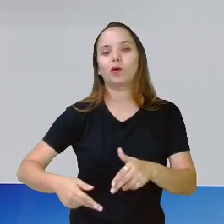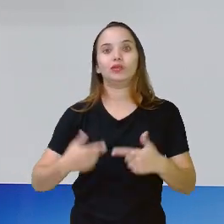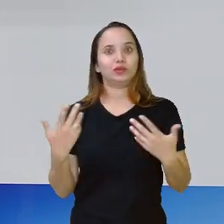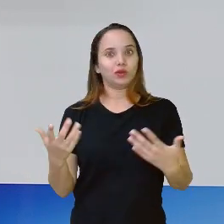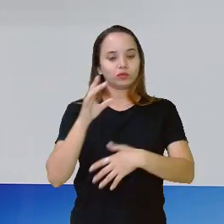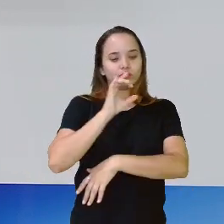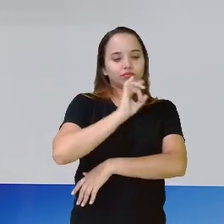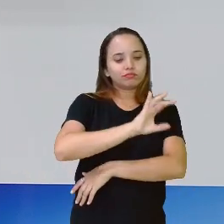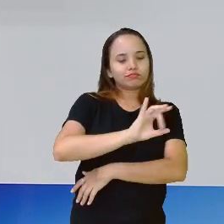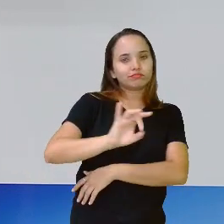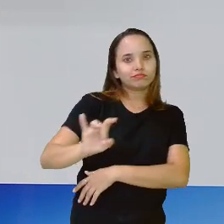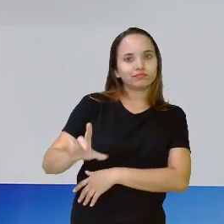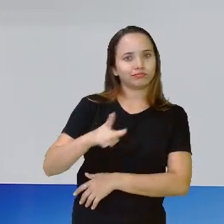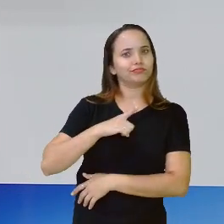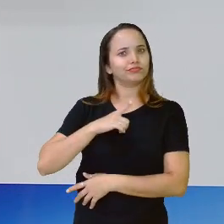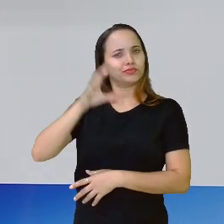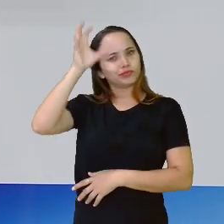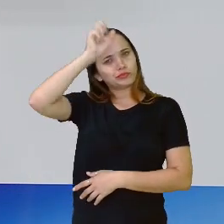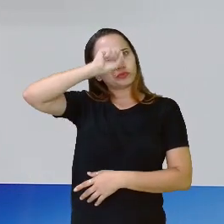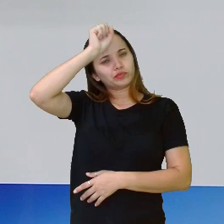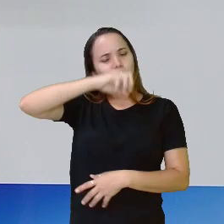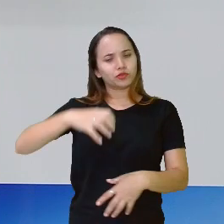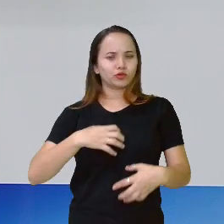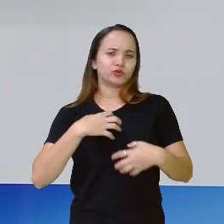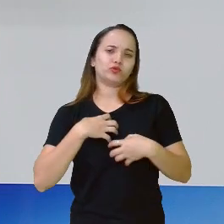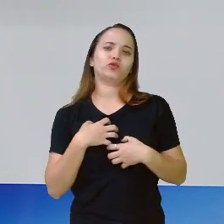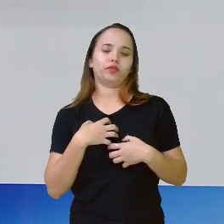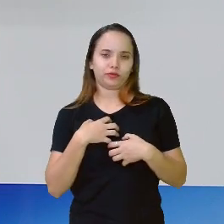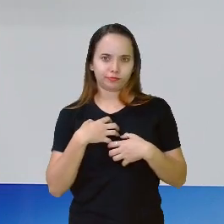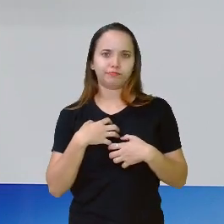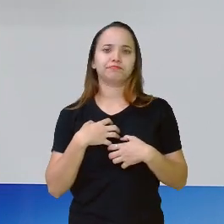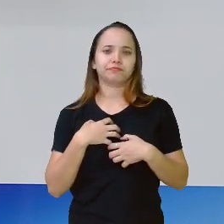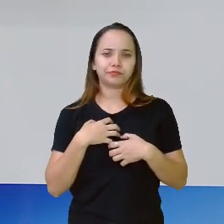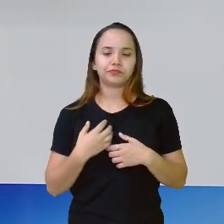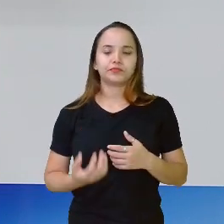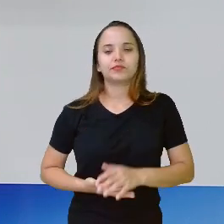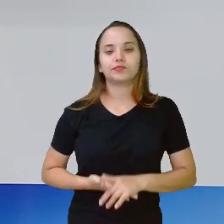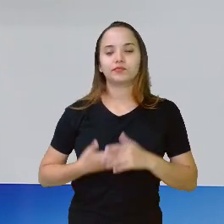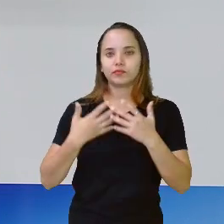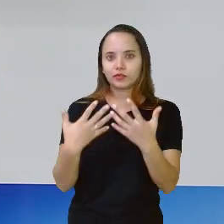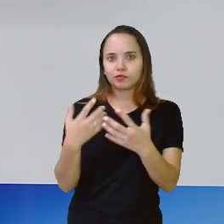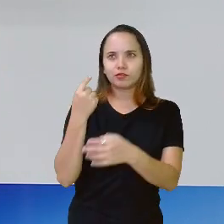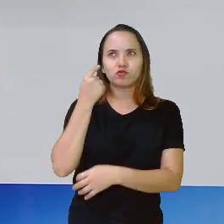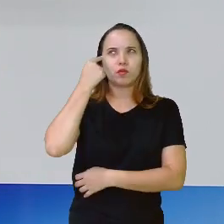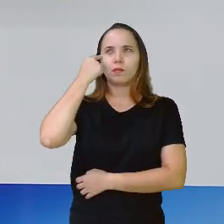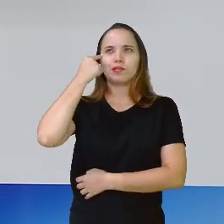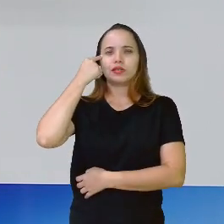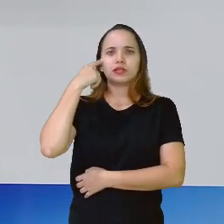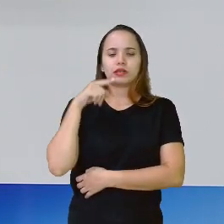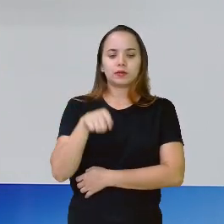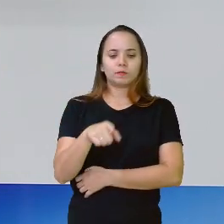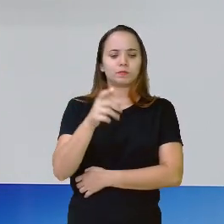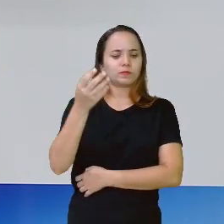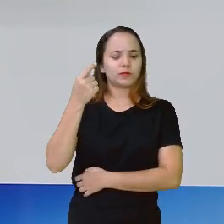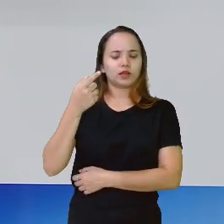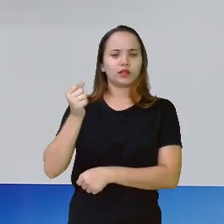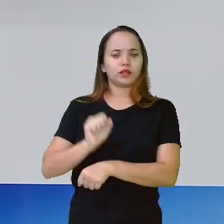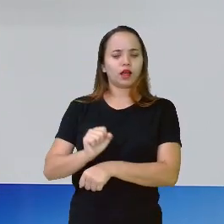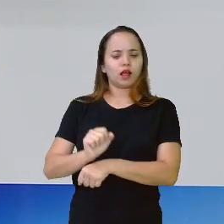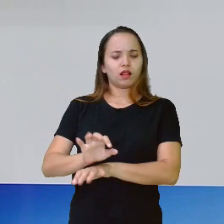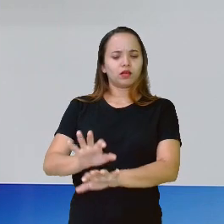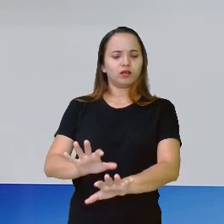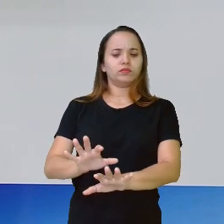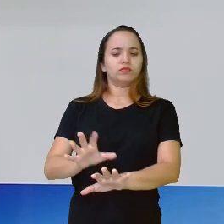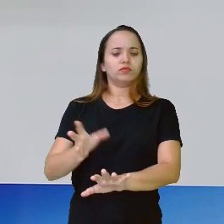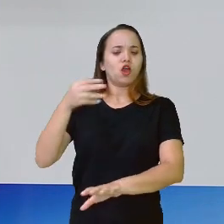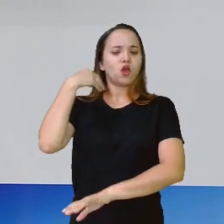estudante aprende de uma maneira, tem facilidade de uma maneira, então, imagine ele estar